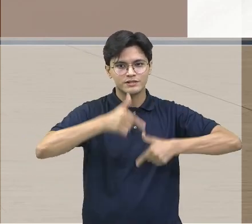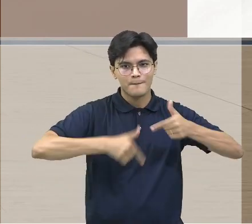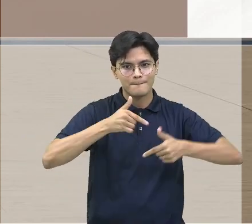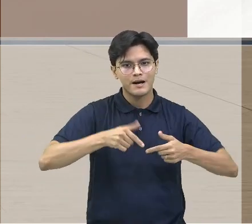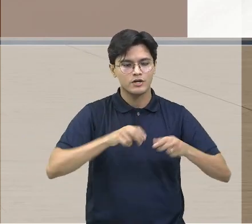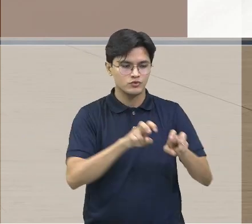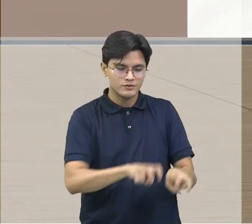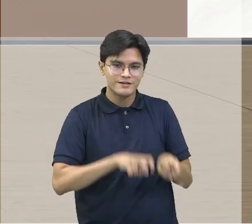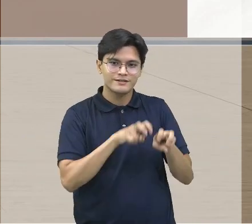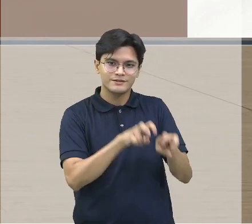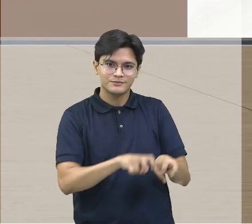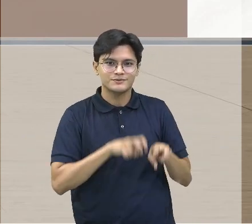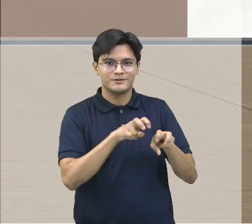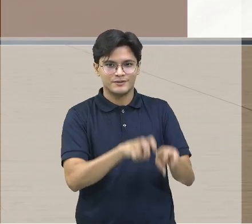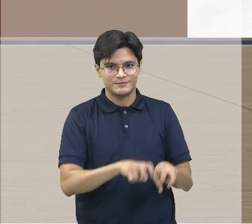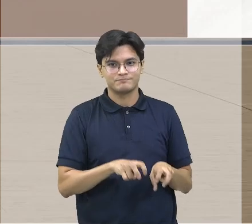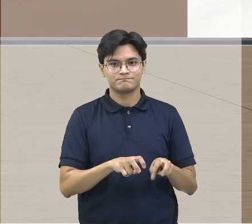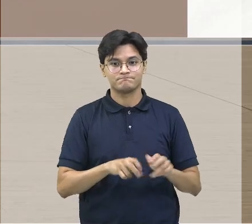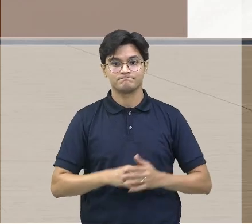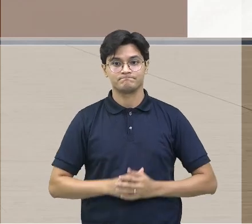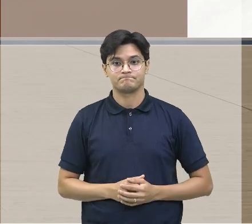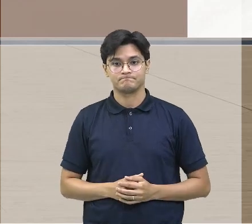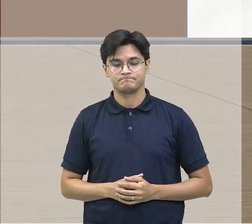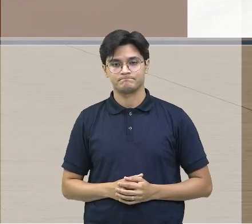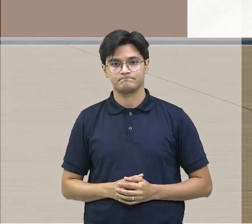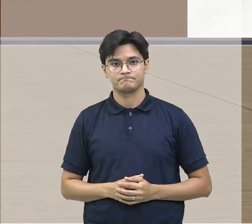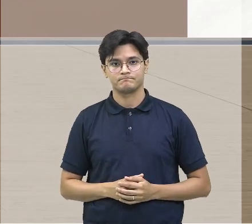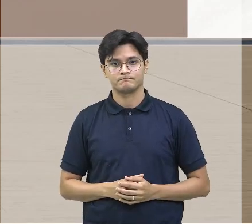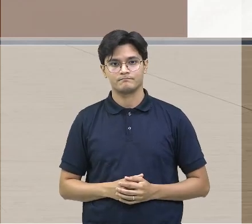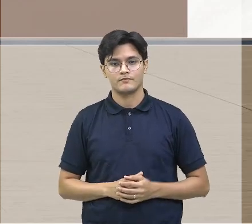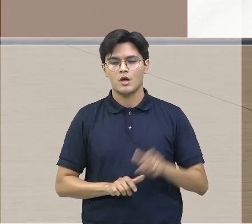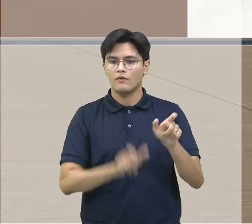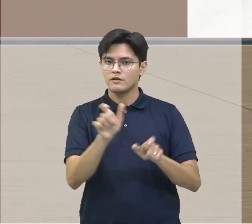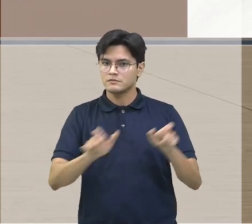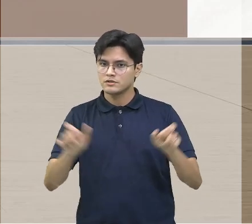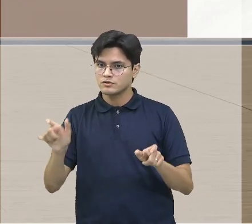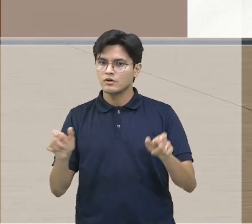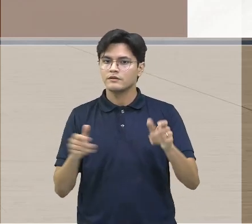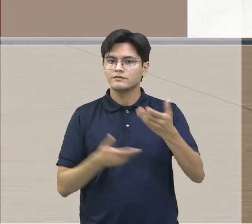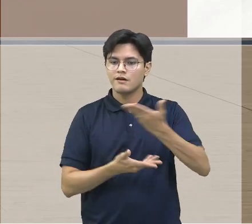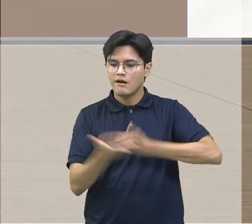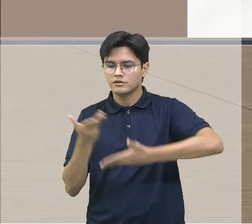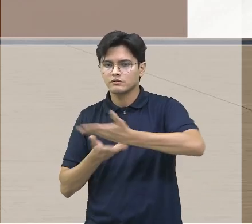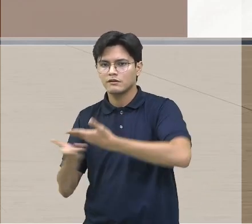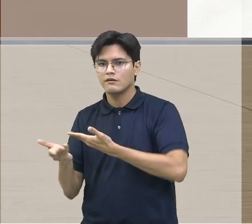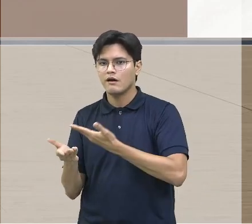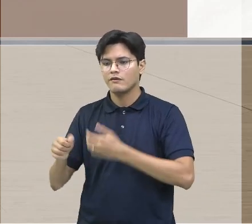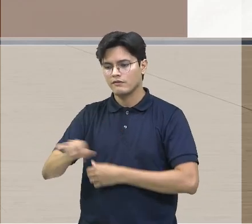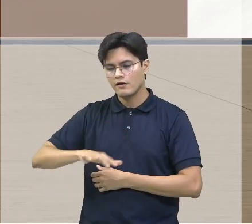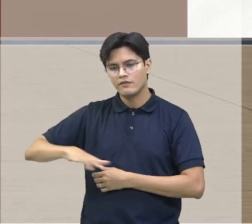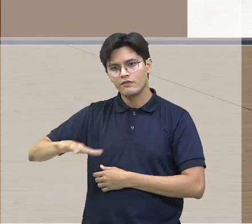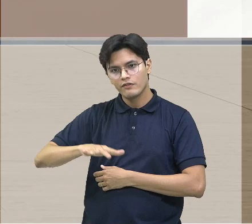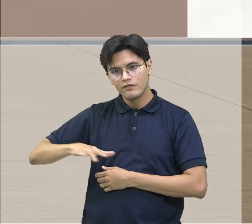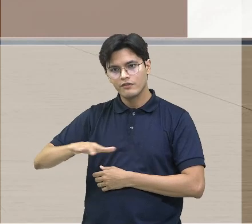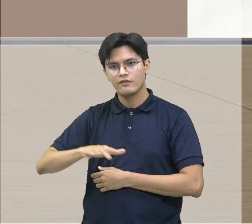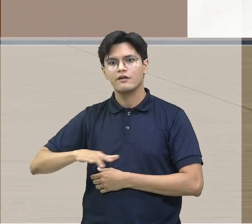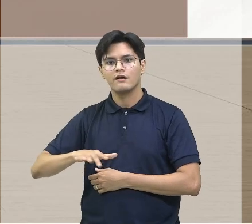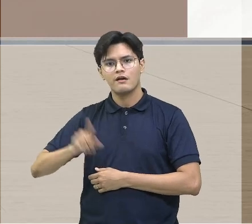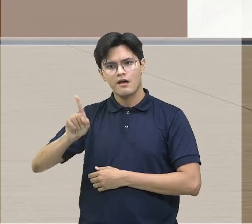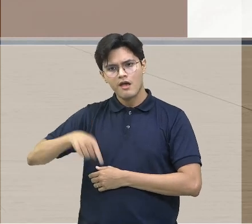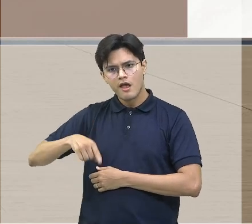na agricultura. E a relação dessas pessoas nesse período com a terra era tão grande e a terra tinha